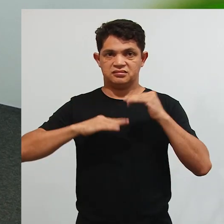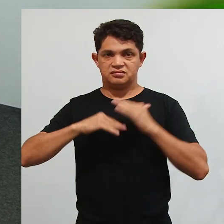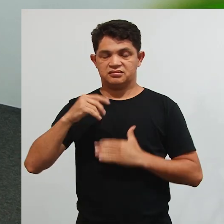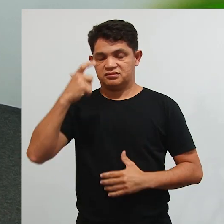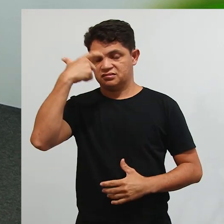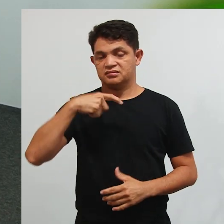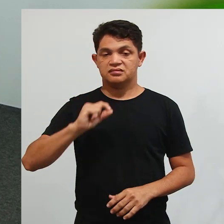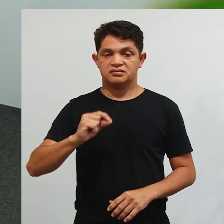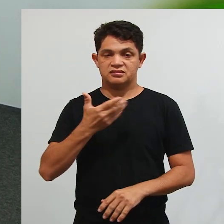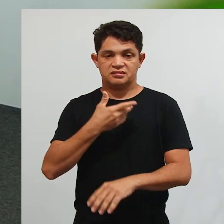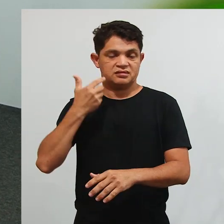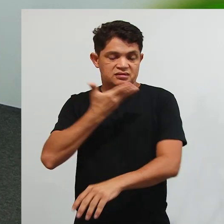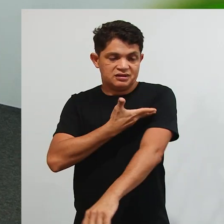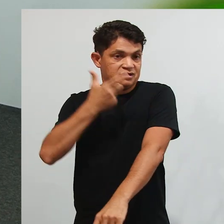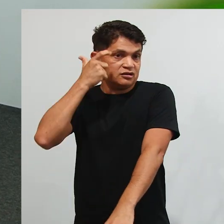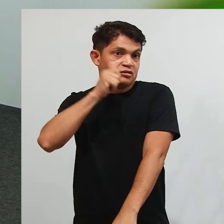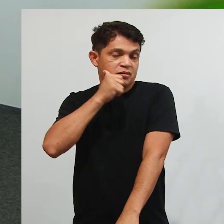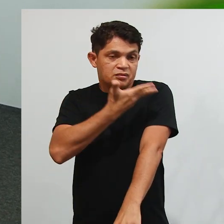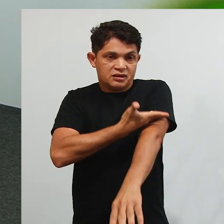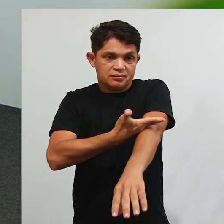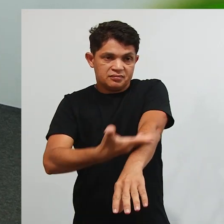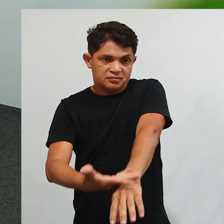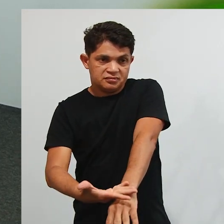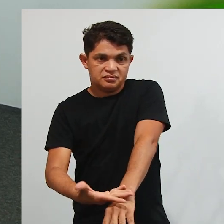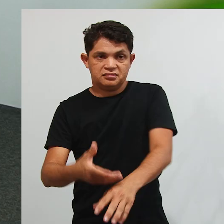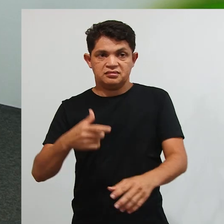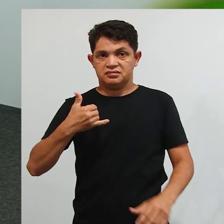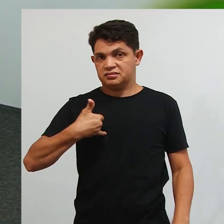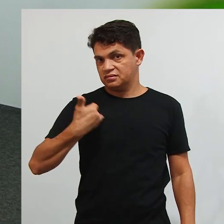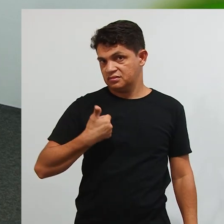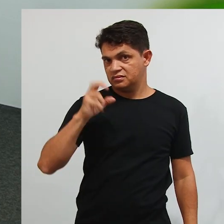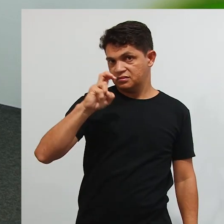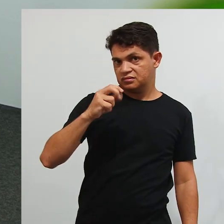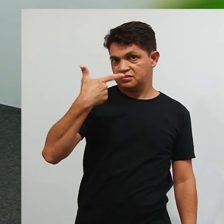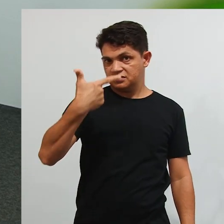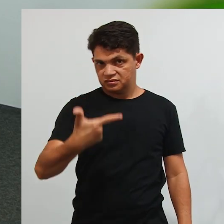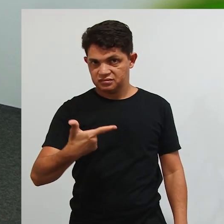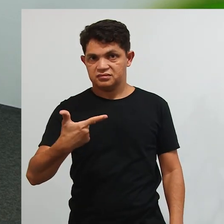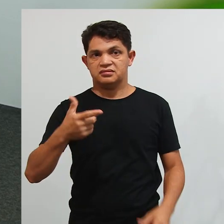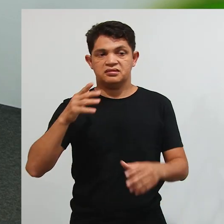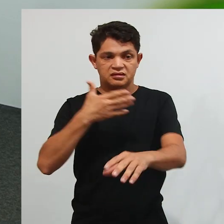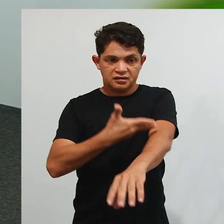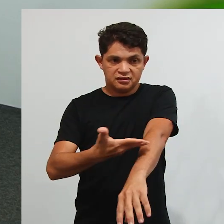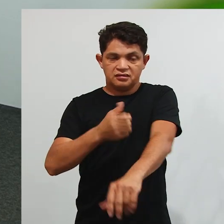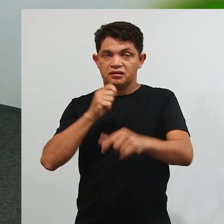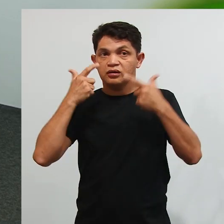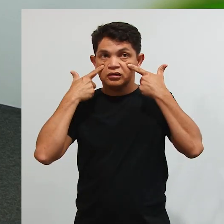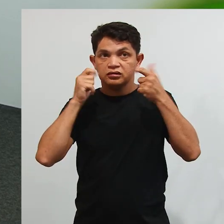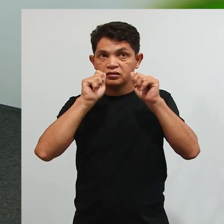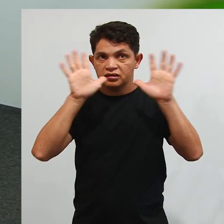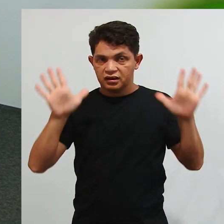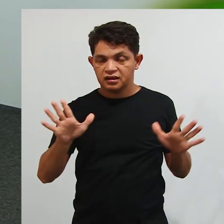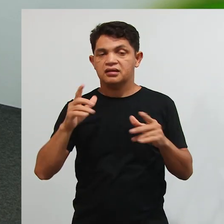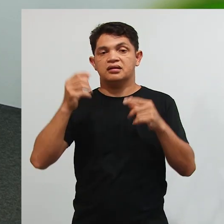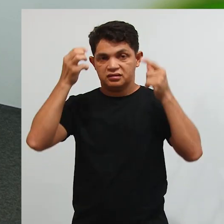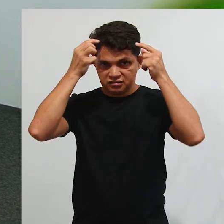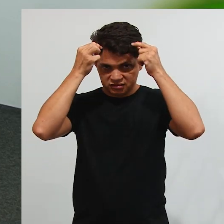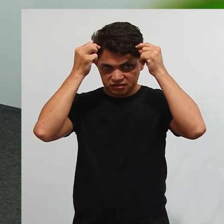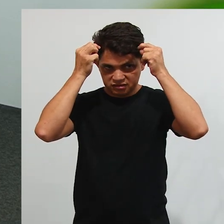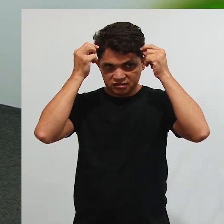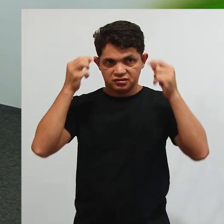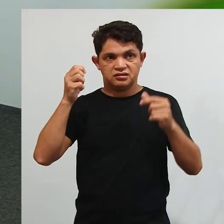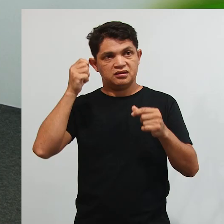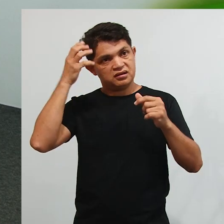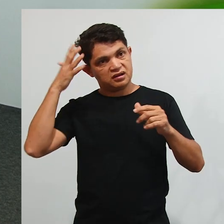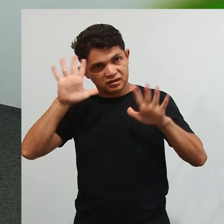audiodescrição eu sou uma mulher branca de 52 anos pele clara olhos claros